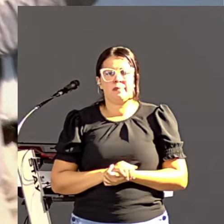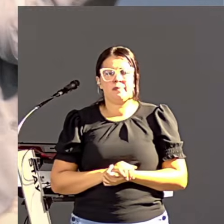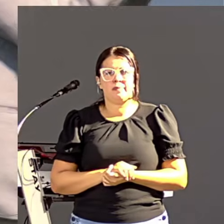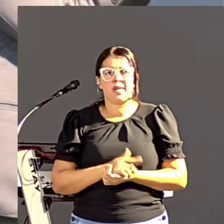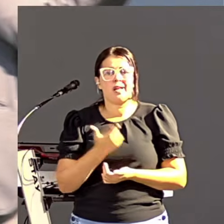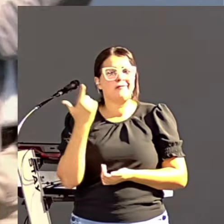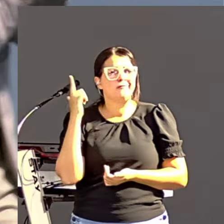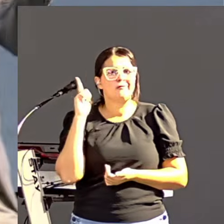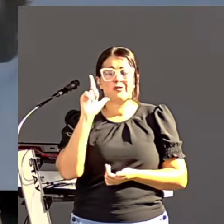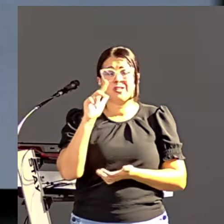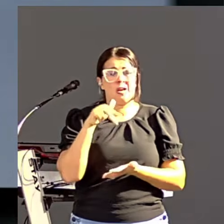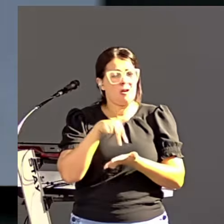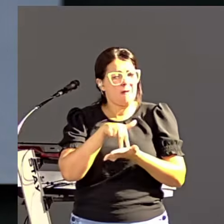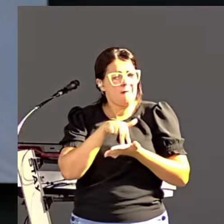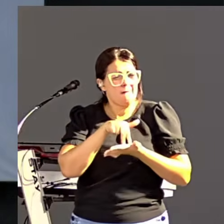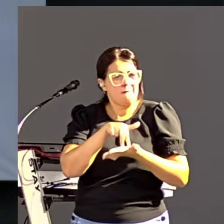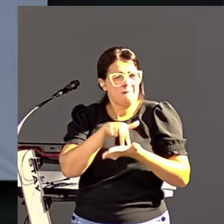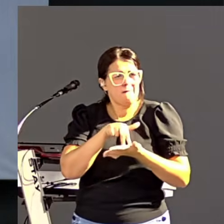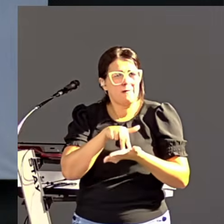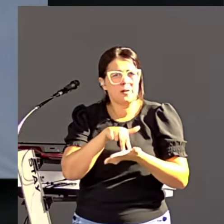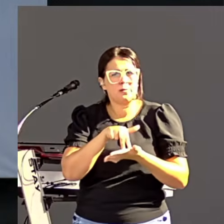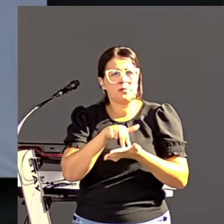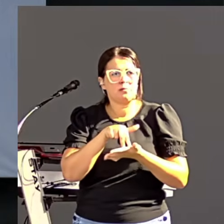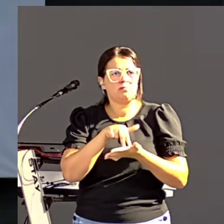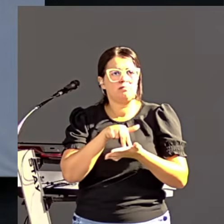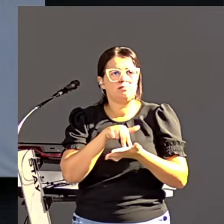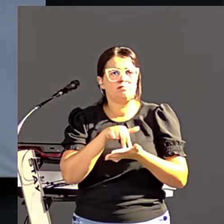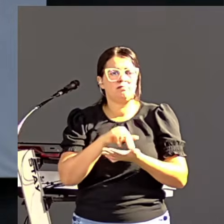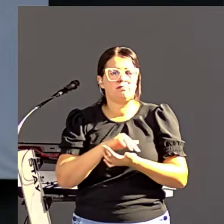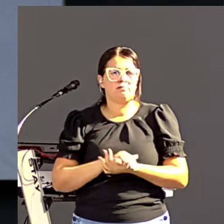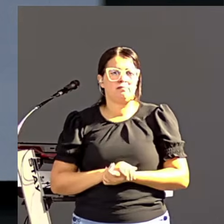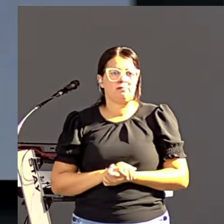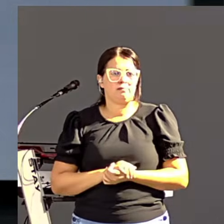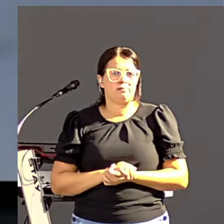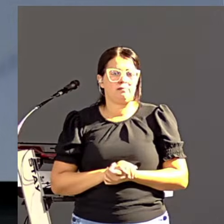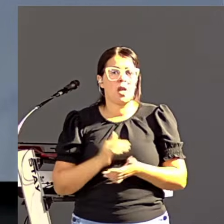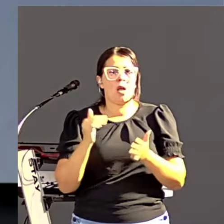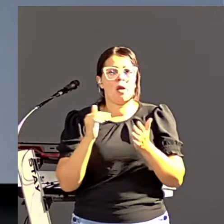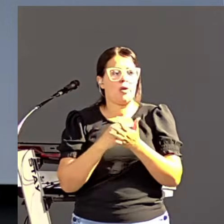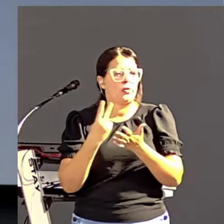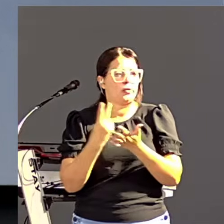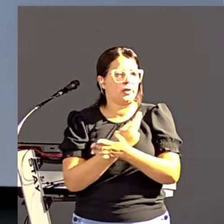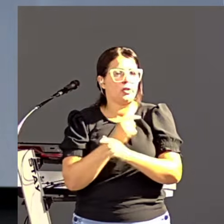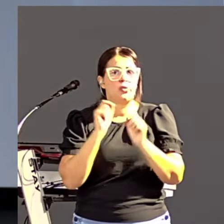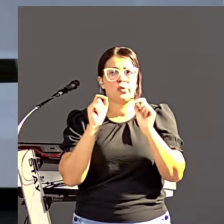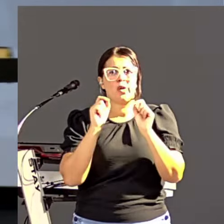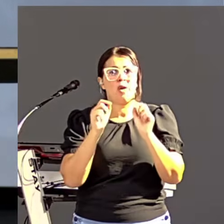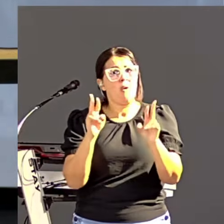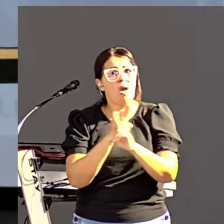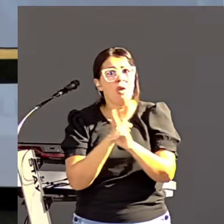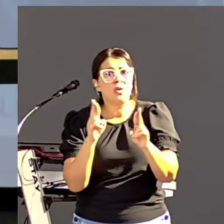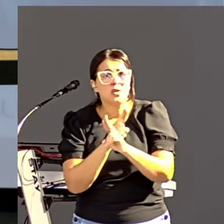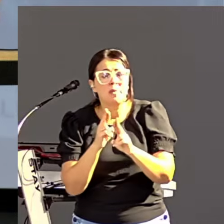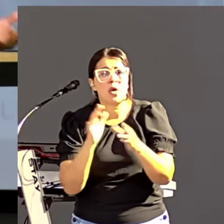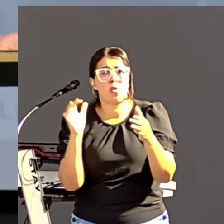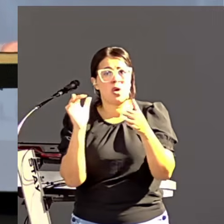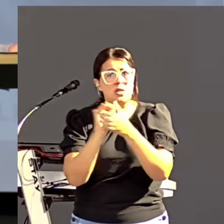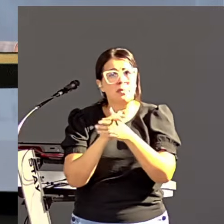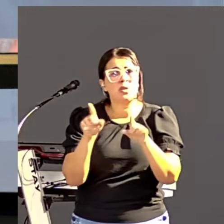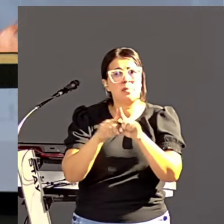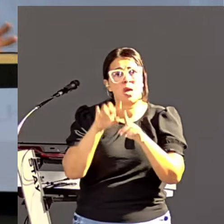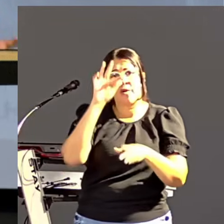Eles conseguiram segurar a pressão por um tempo. Que é o que acontece, irmãos, com os relacionamentos, é o que acontece com a nossa